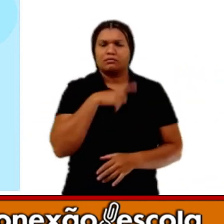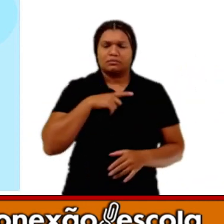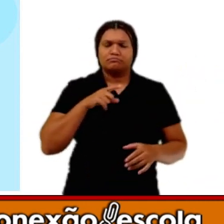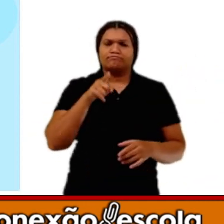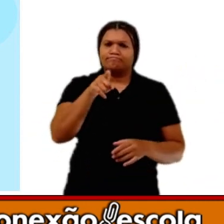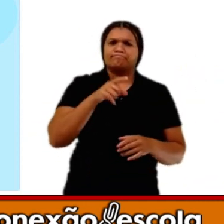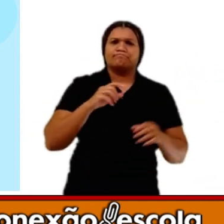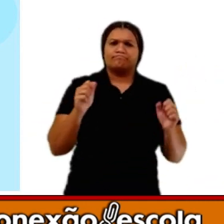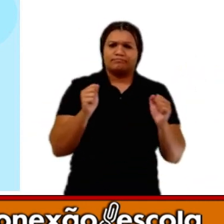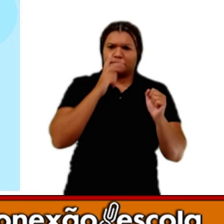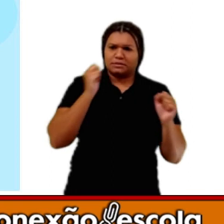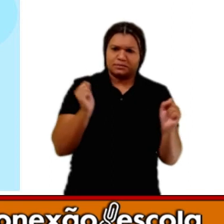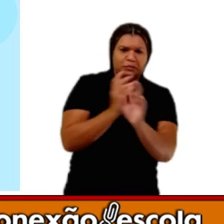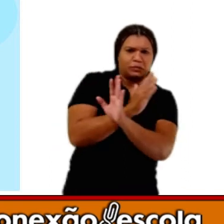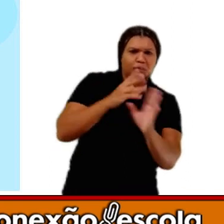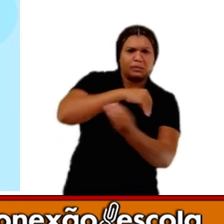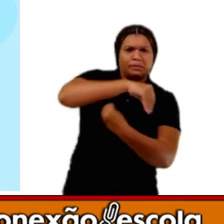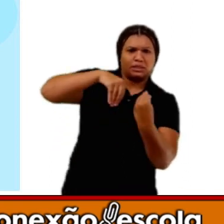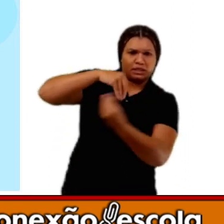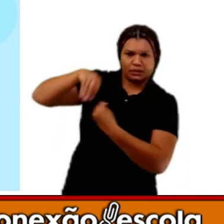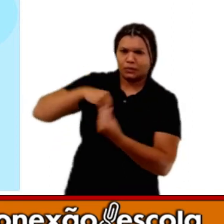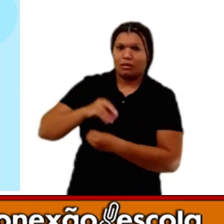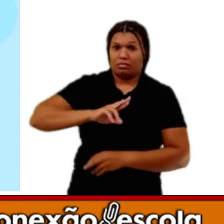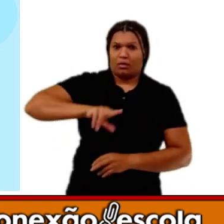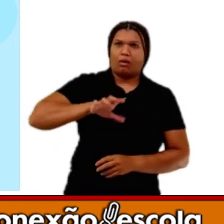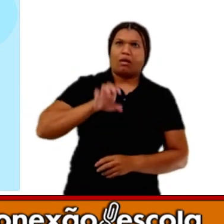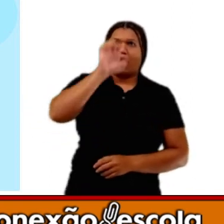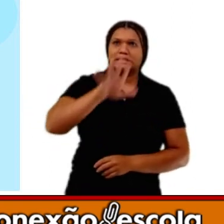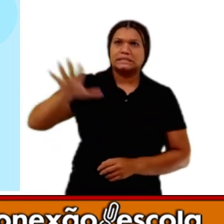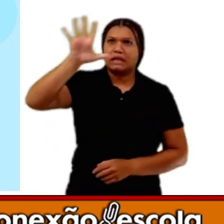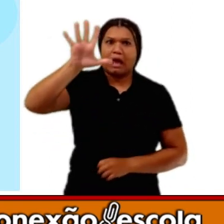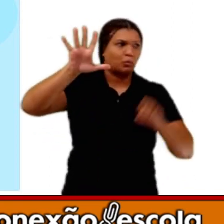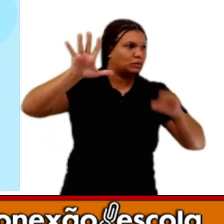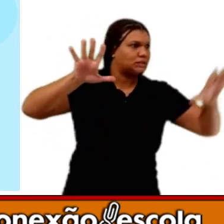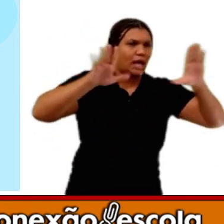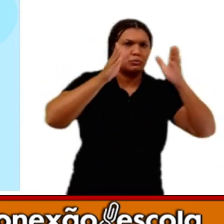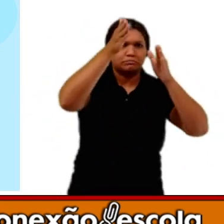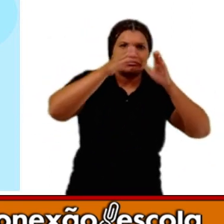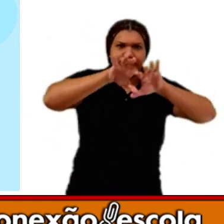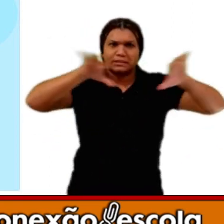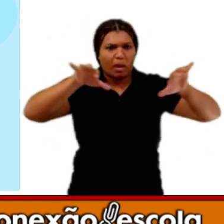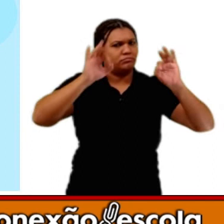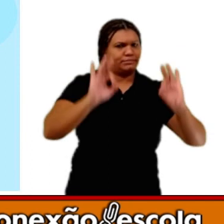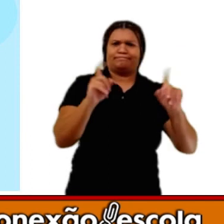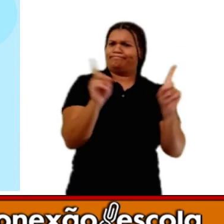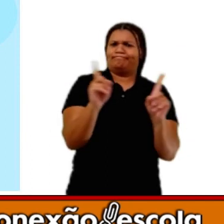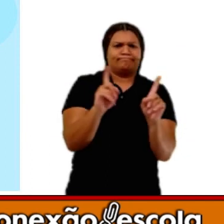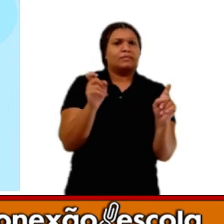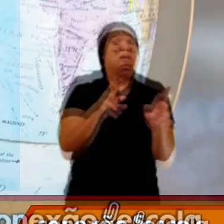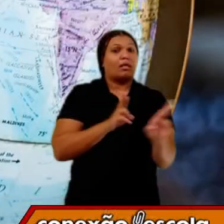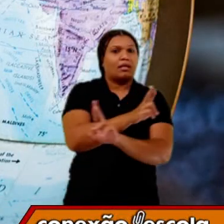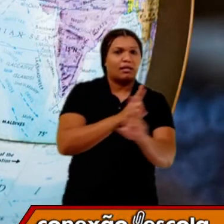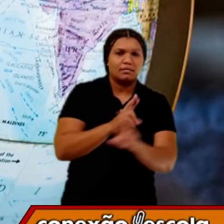atrelado aos limites de um estado, mas sim àquela relação que nós falamos no começo da aula, se lembra? A relação